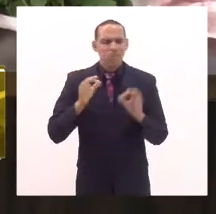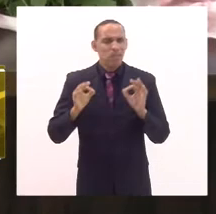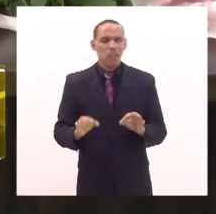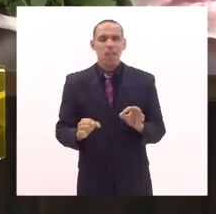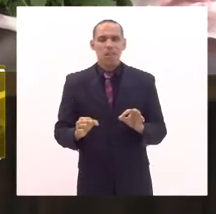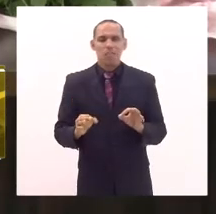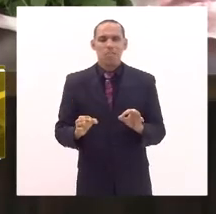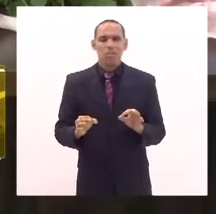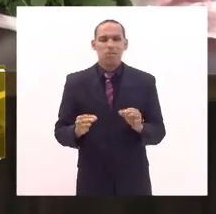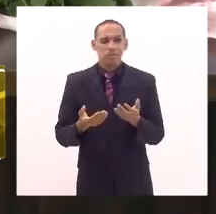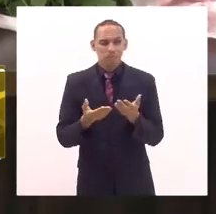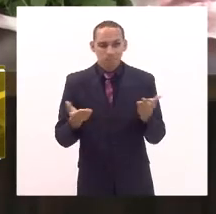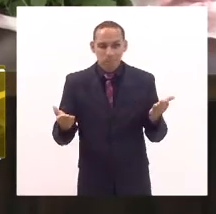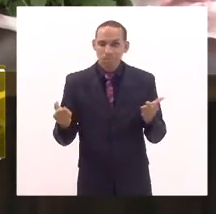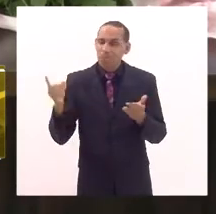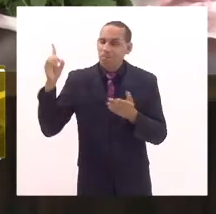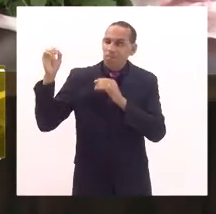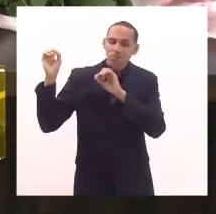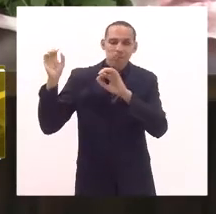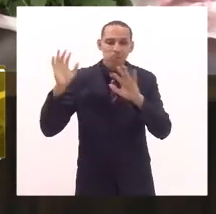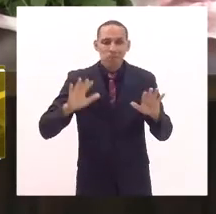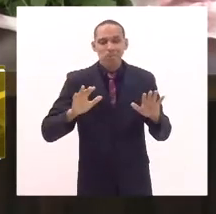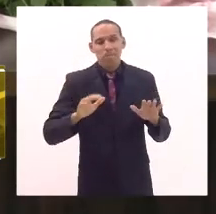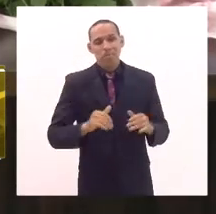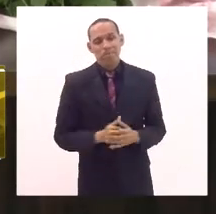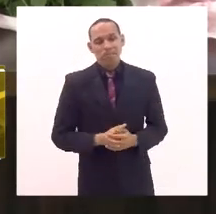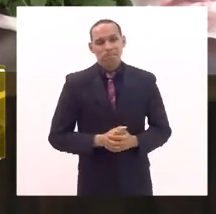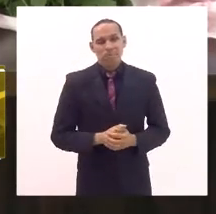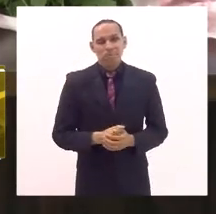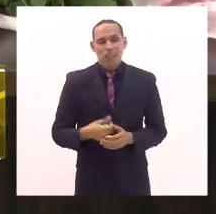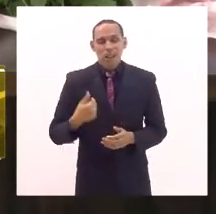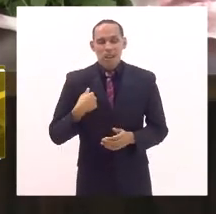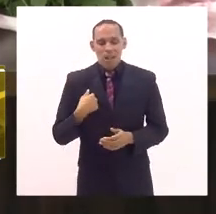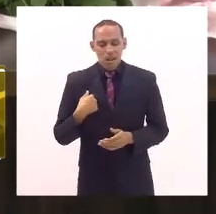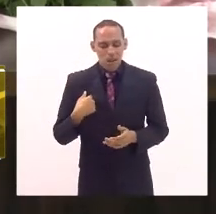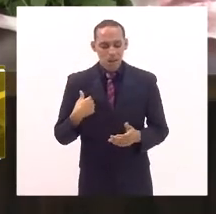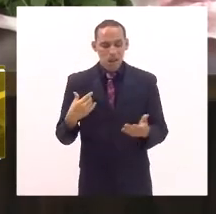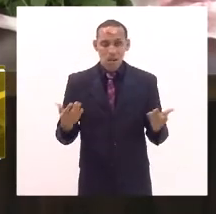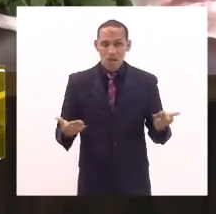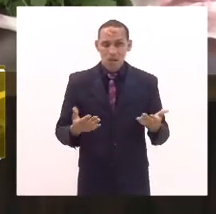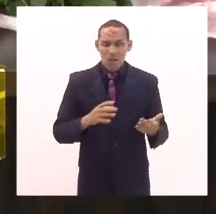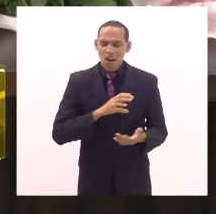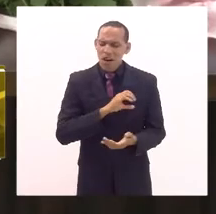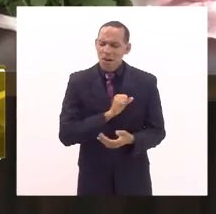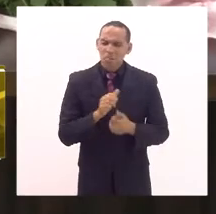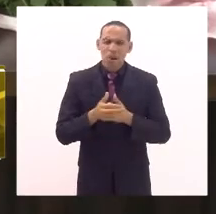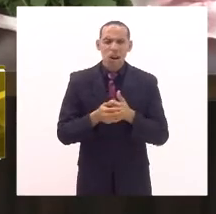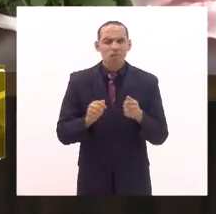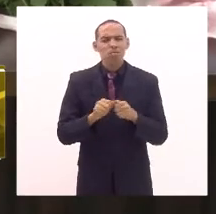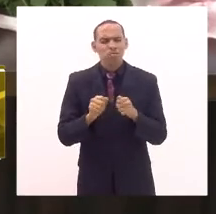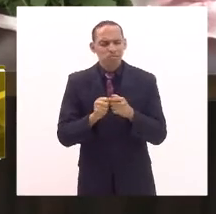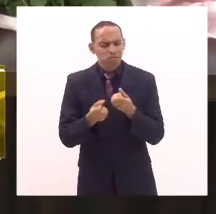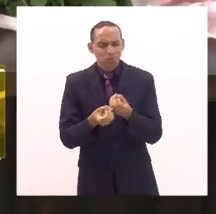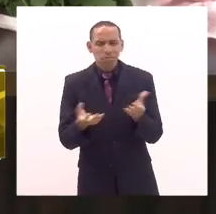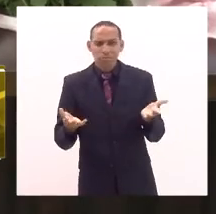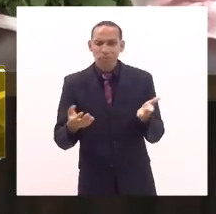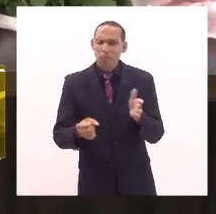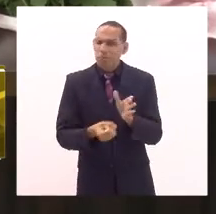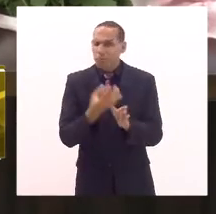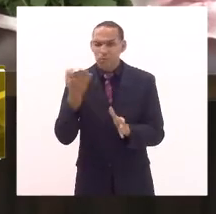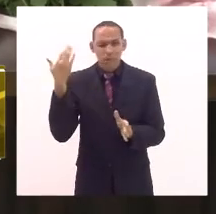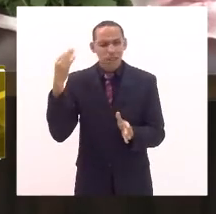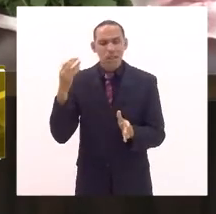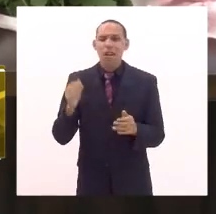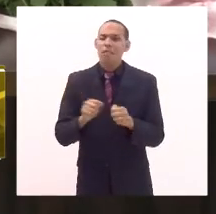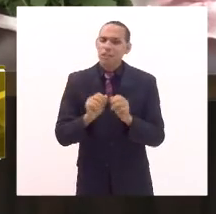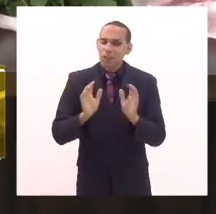meus agraciados, que faço com muito amor, com muito carinho, como fiz muitas vezes,